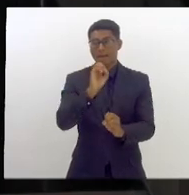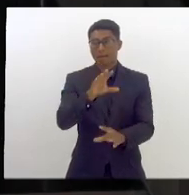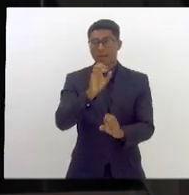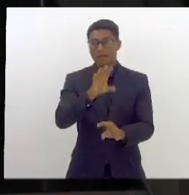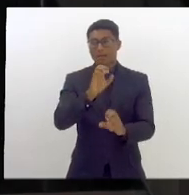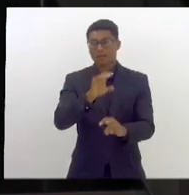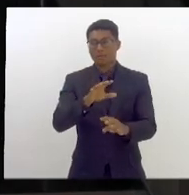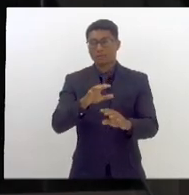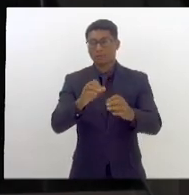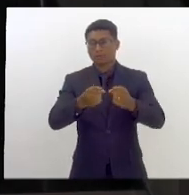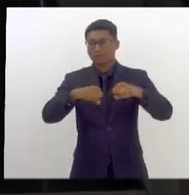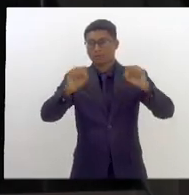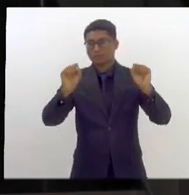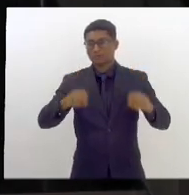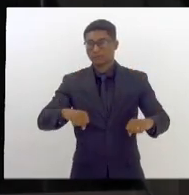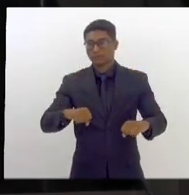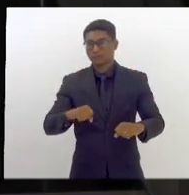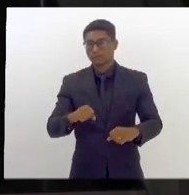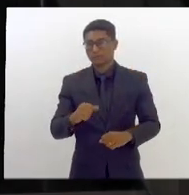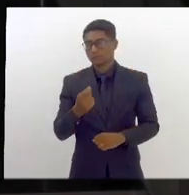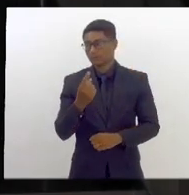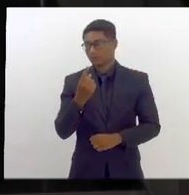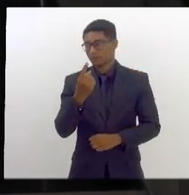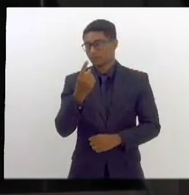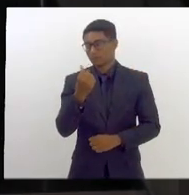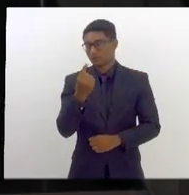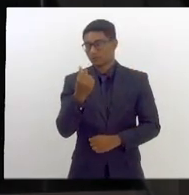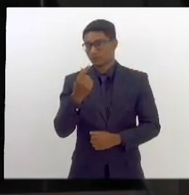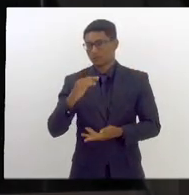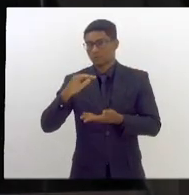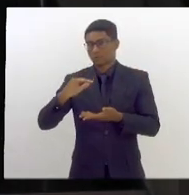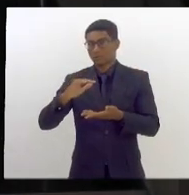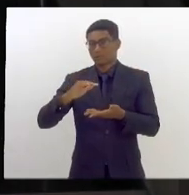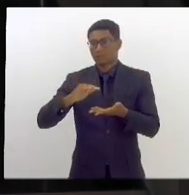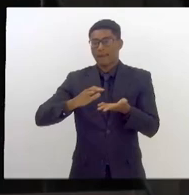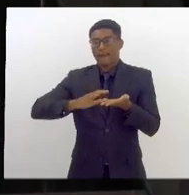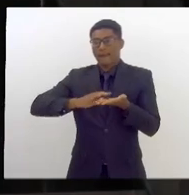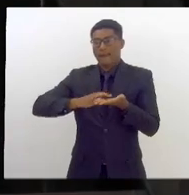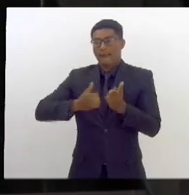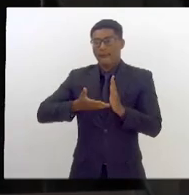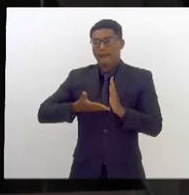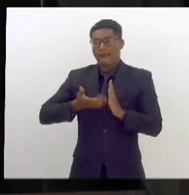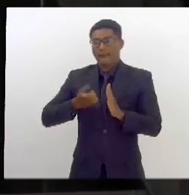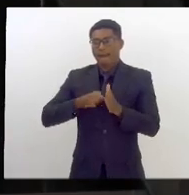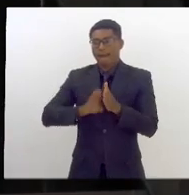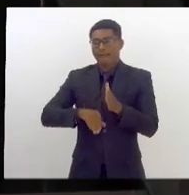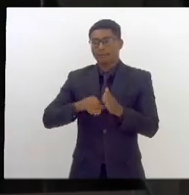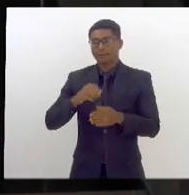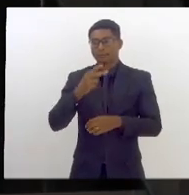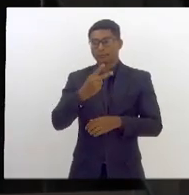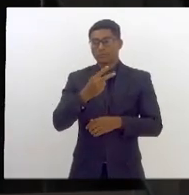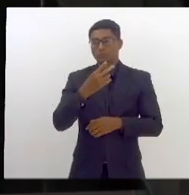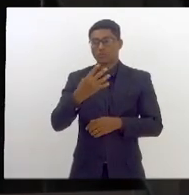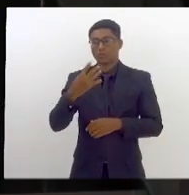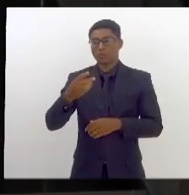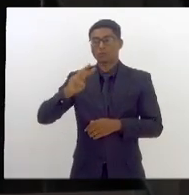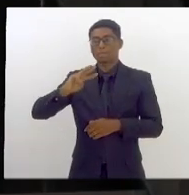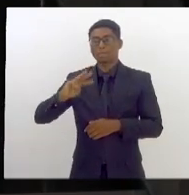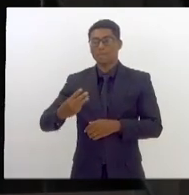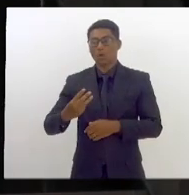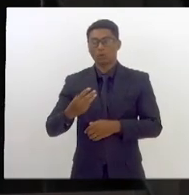orçamentário a bagatela de 244 milhões do orçamento das